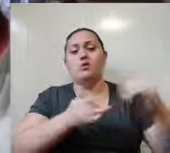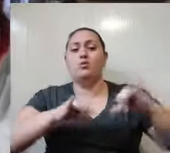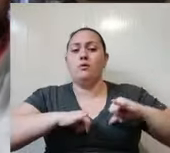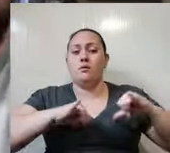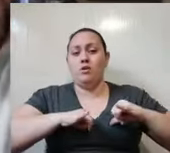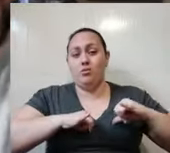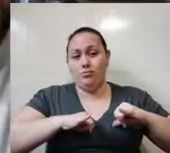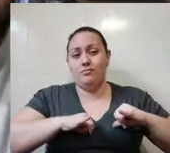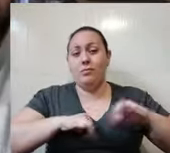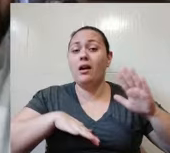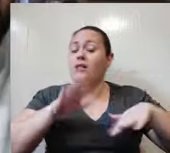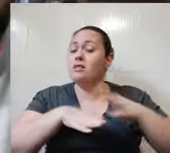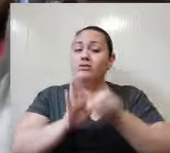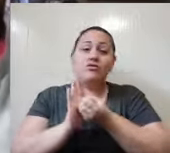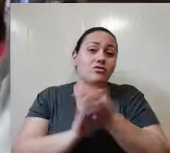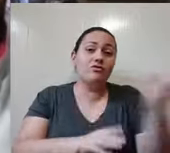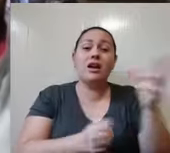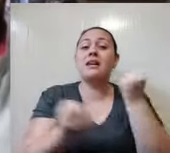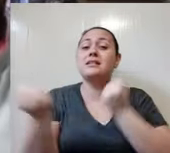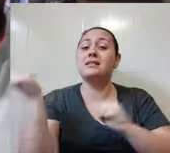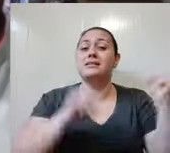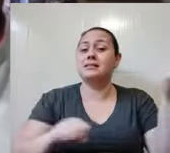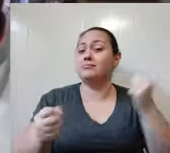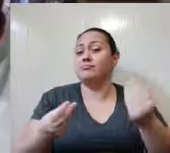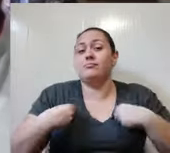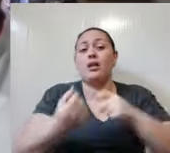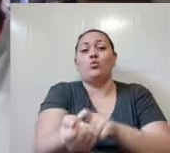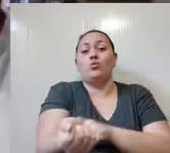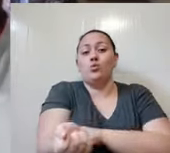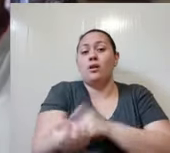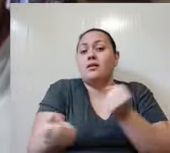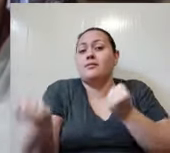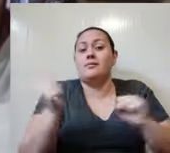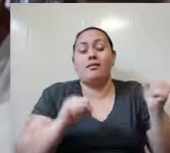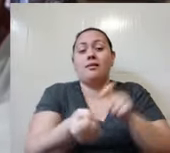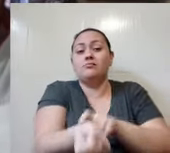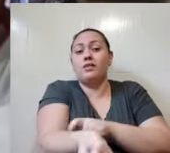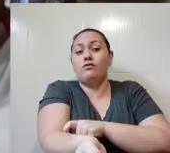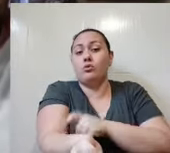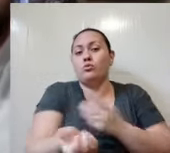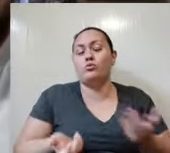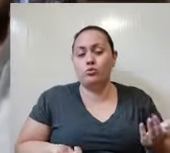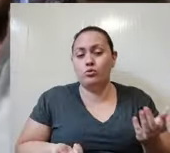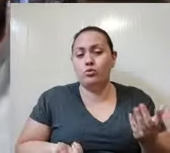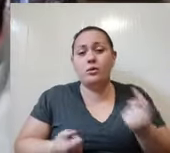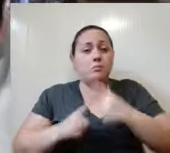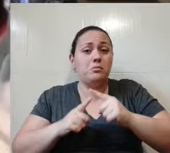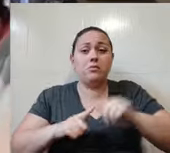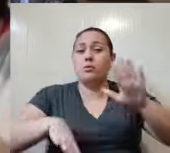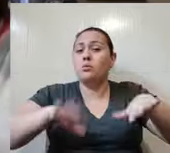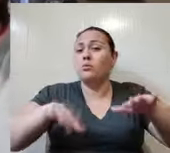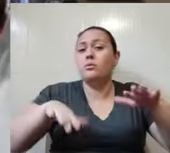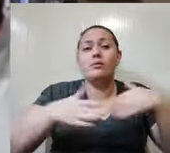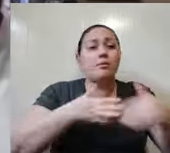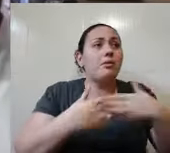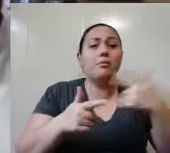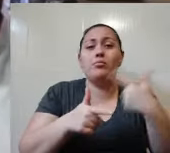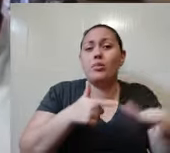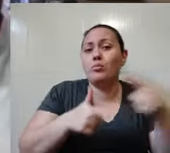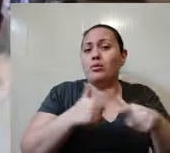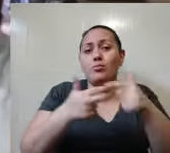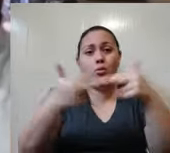sofrimento e muitas vezes diversos transtornos de ansiedade. Por quê? Porque daí qualquer problema ou qualquer obstáculo que eu vou ter na